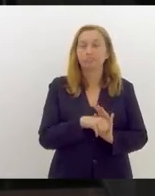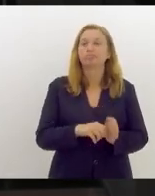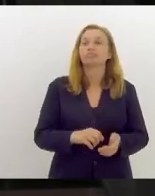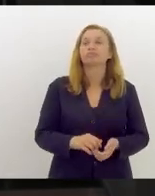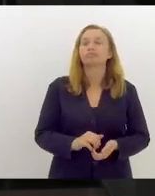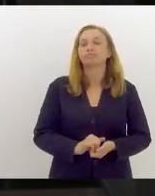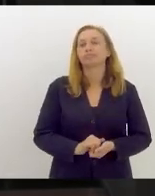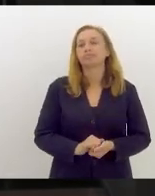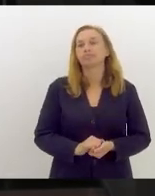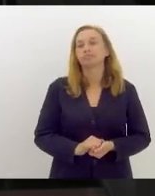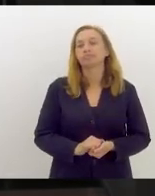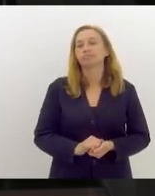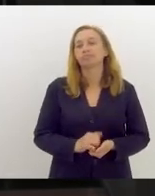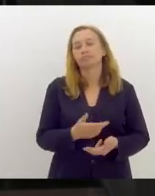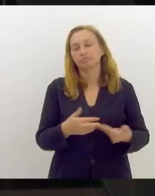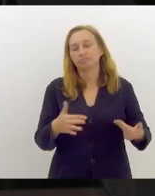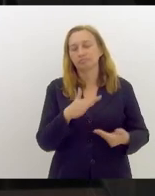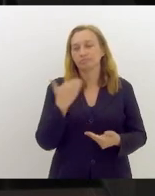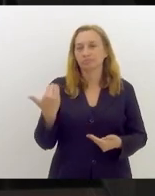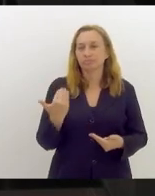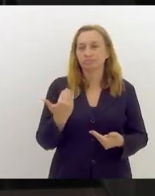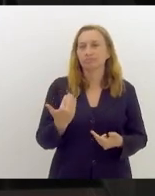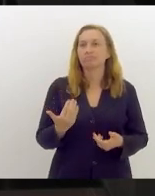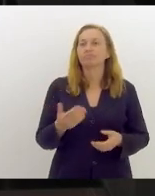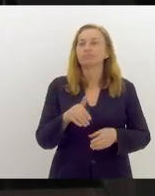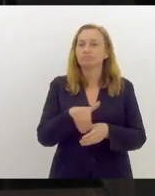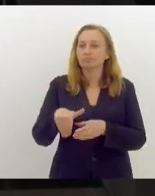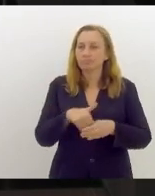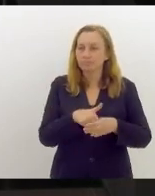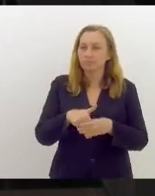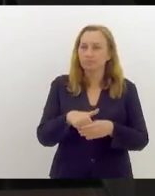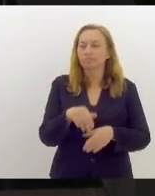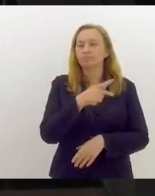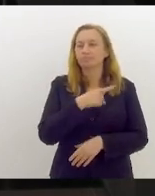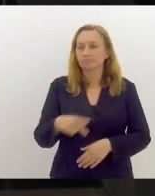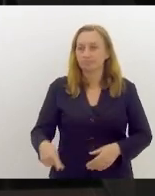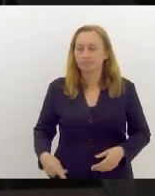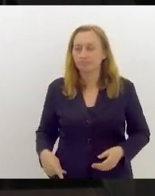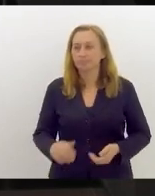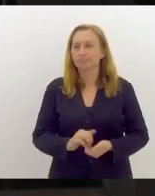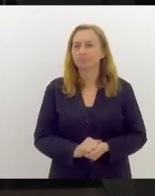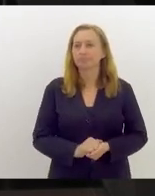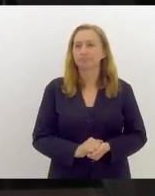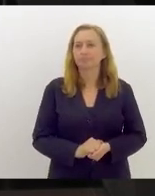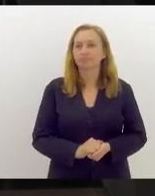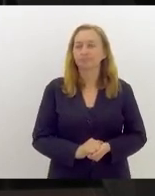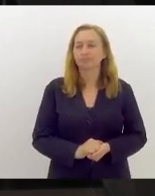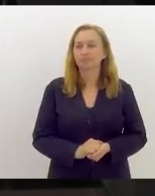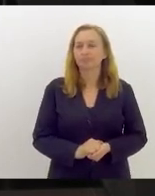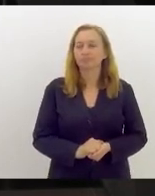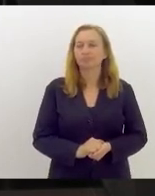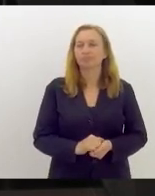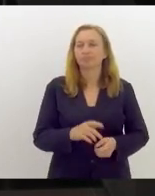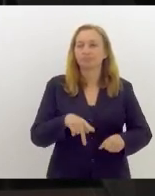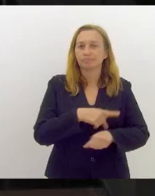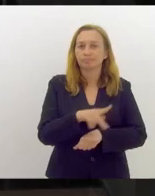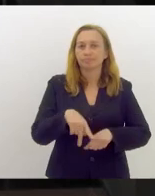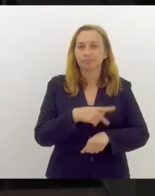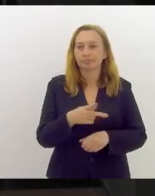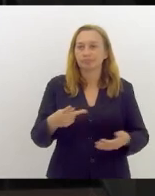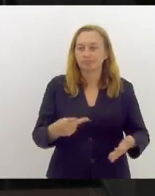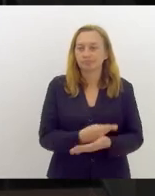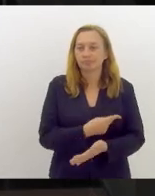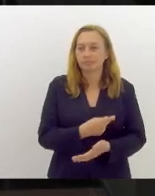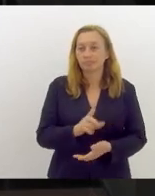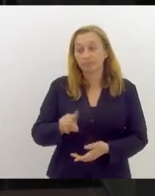lutos também foi esta uma eleição presidencial que derivou de um país como aconteceu